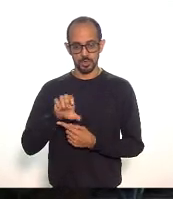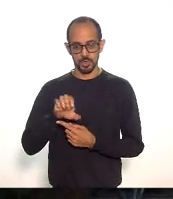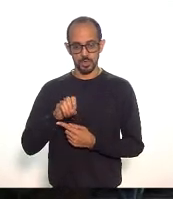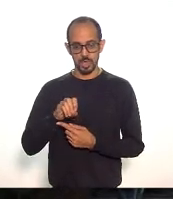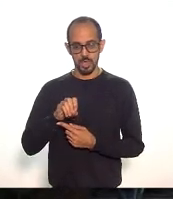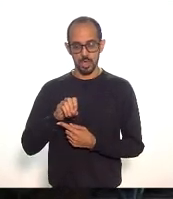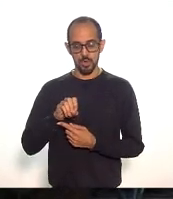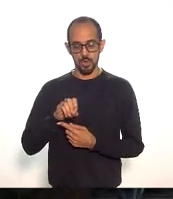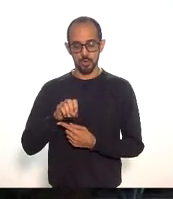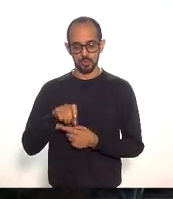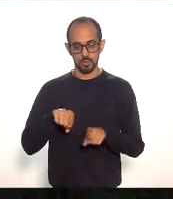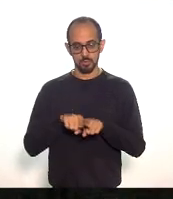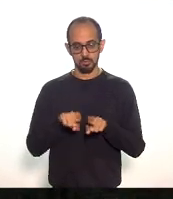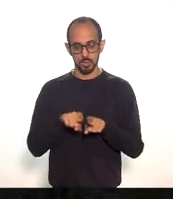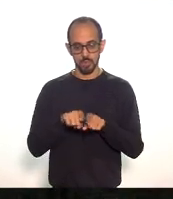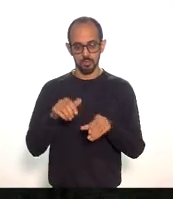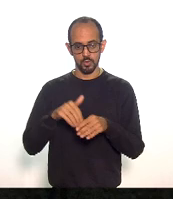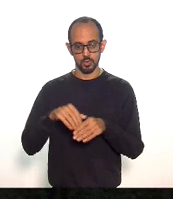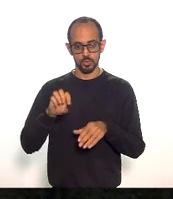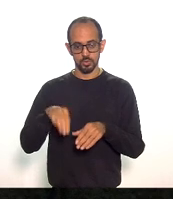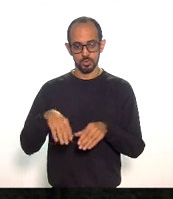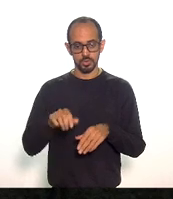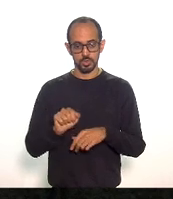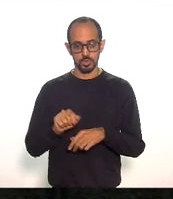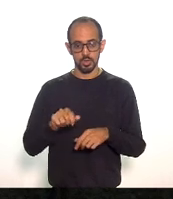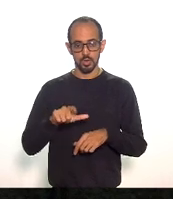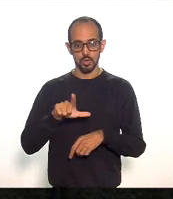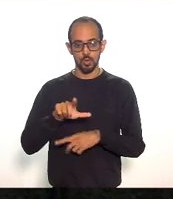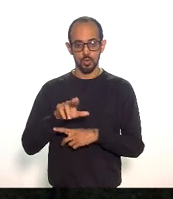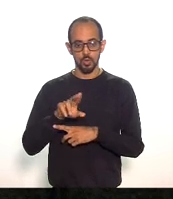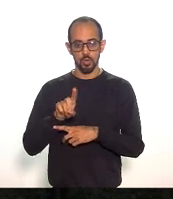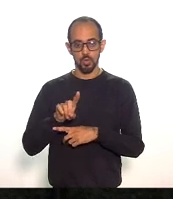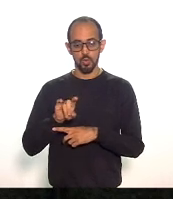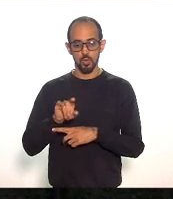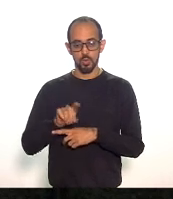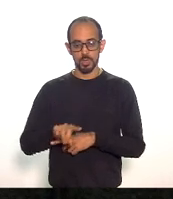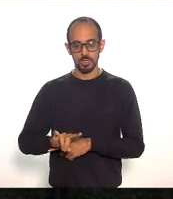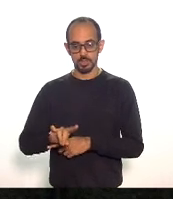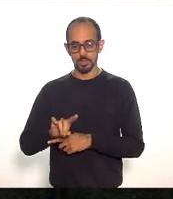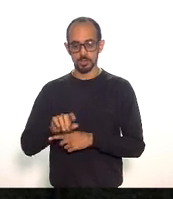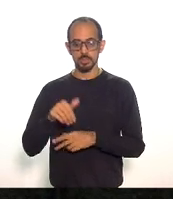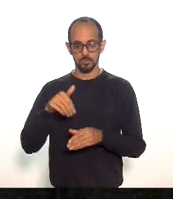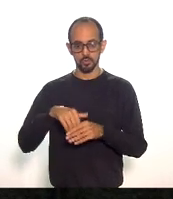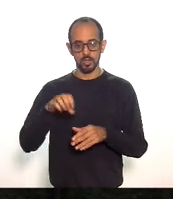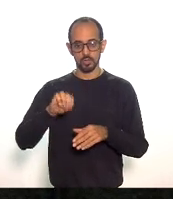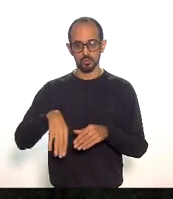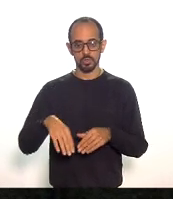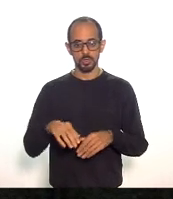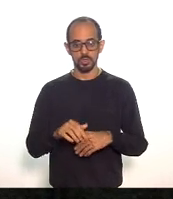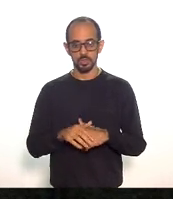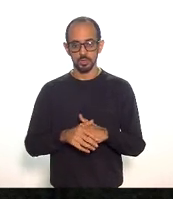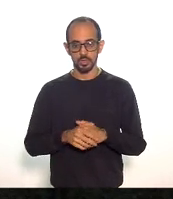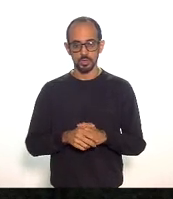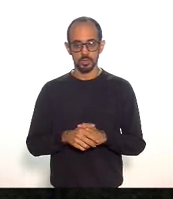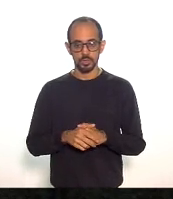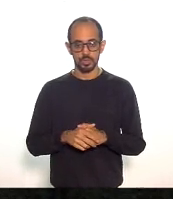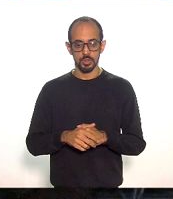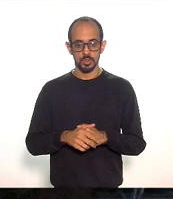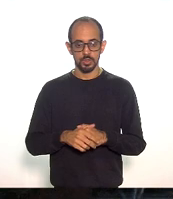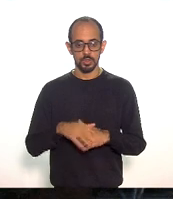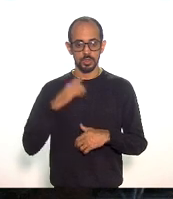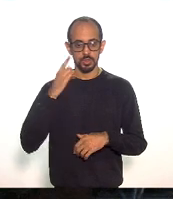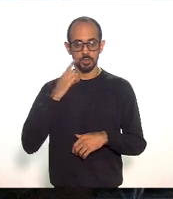grupo sim. Deputado Luiz Martins. Voto sim, senhor presidente. Sim. Deputado